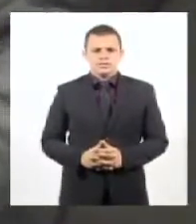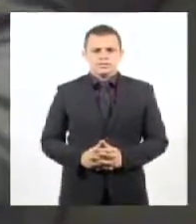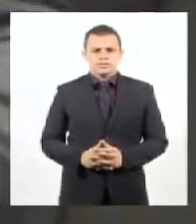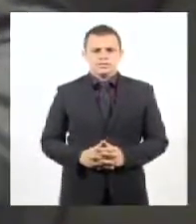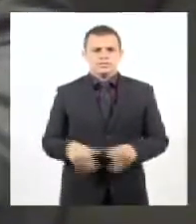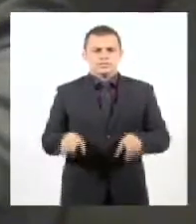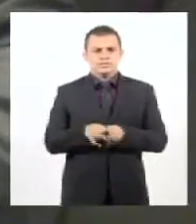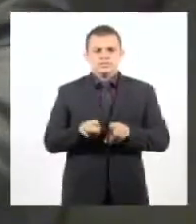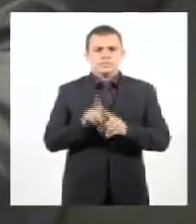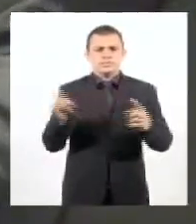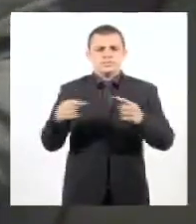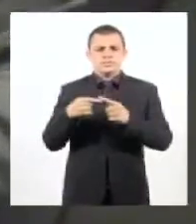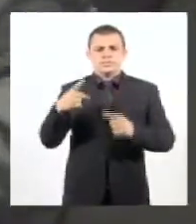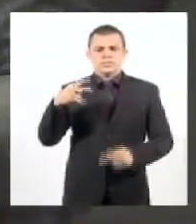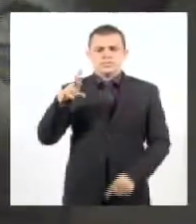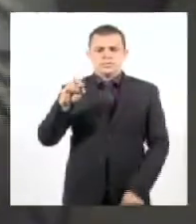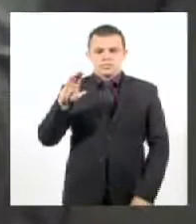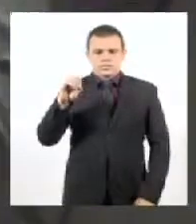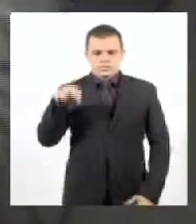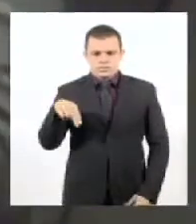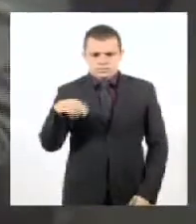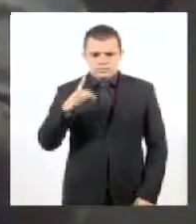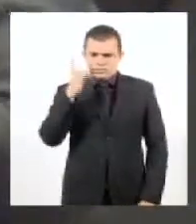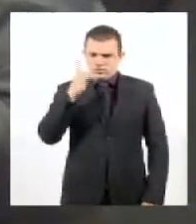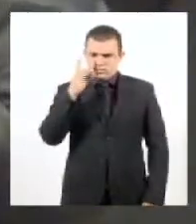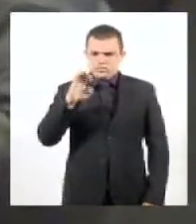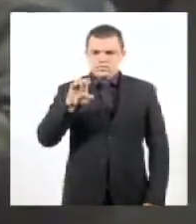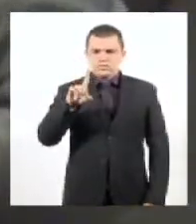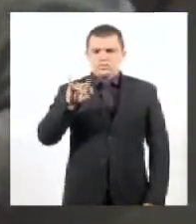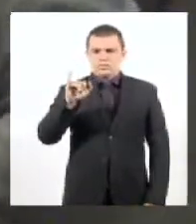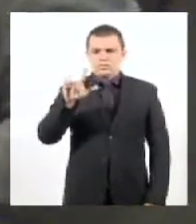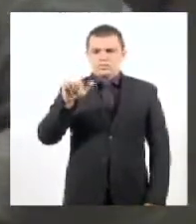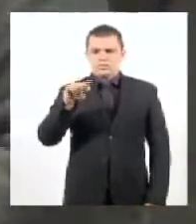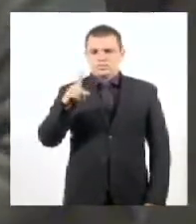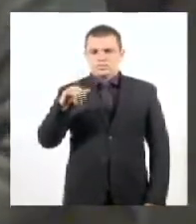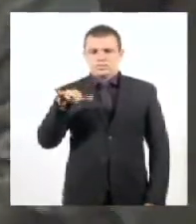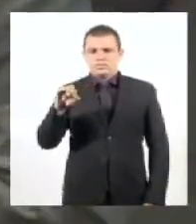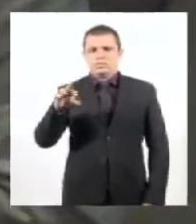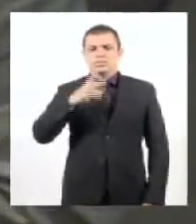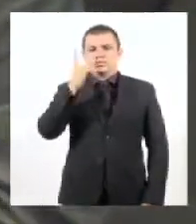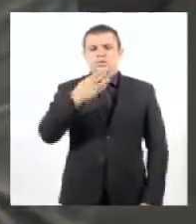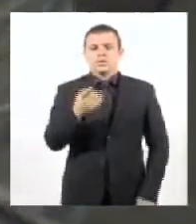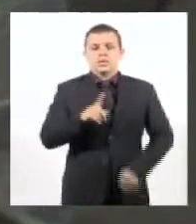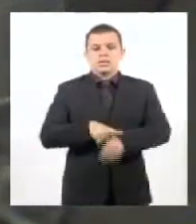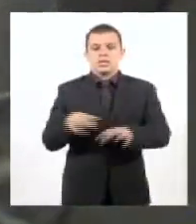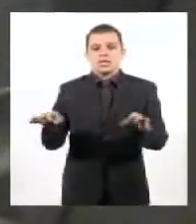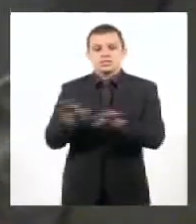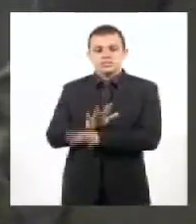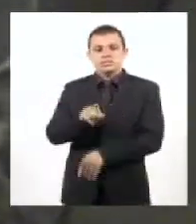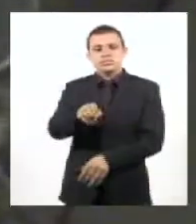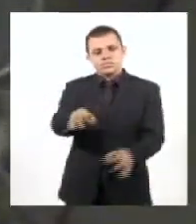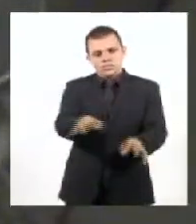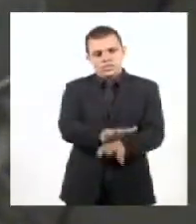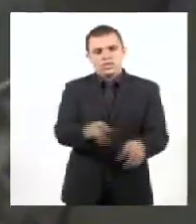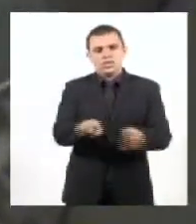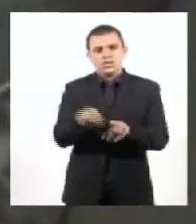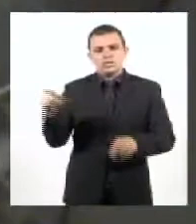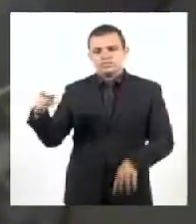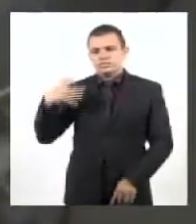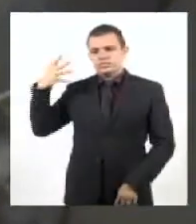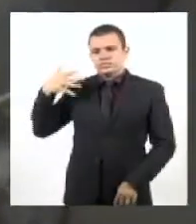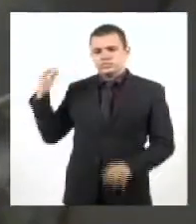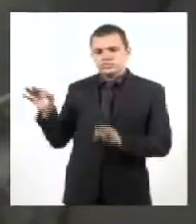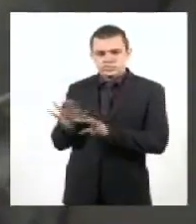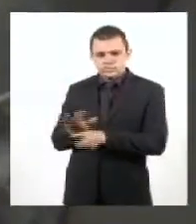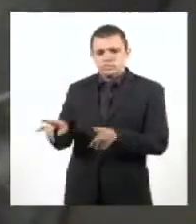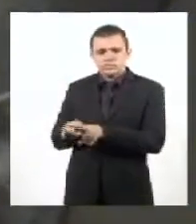relação ao PROCON, deputado de Lázio Júnior. Deputado, o tempo expirou, encerra sua parte para o orador também concluir seu tempo. Eu vou já